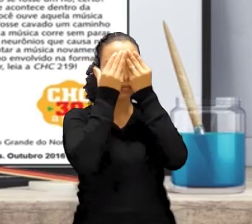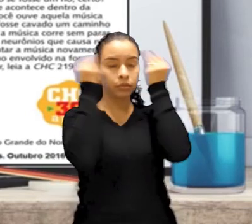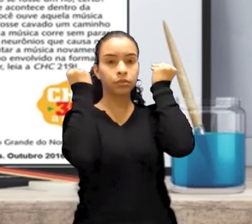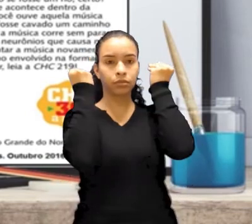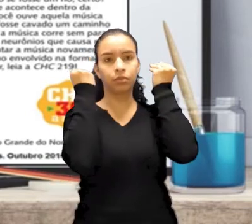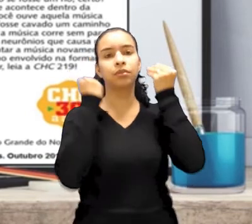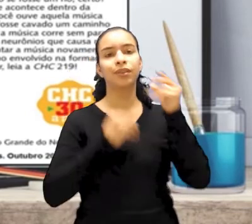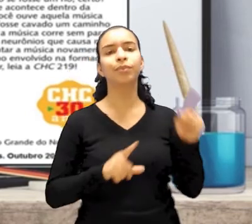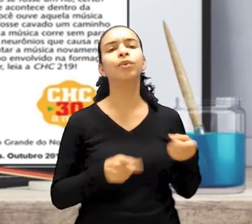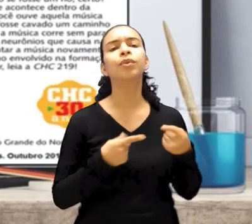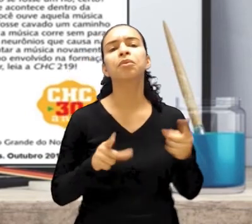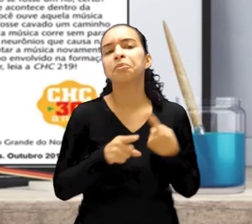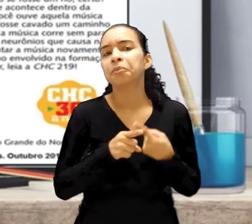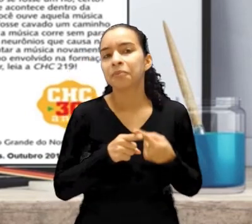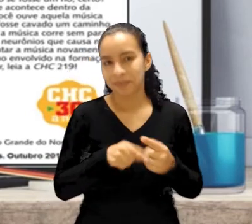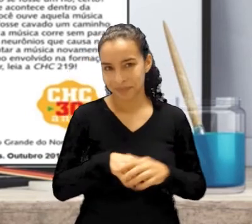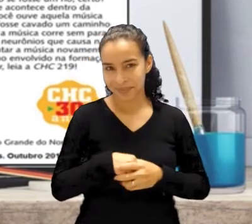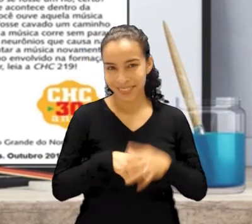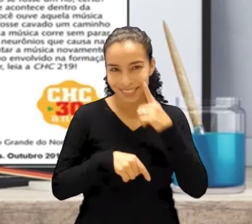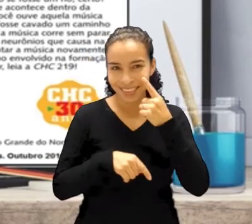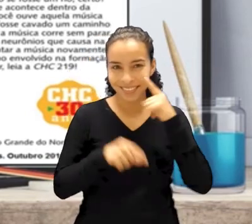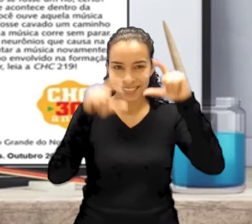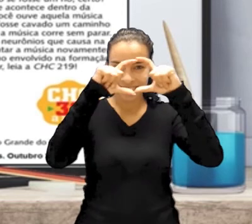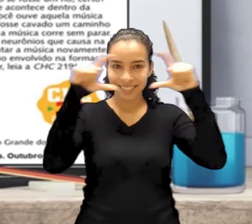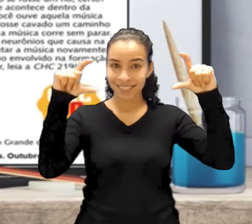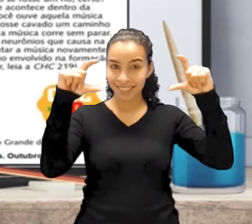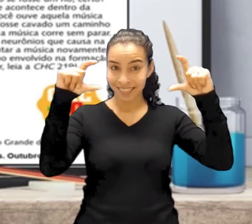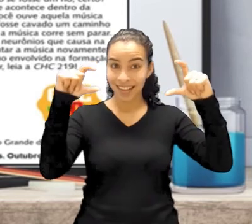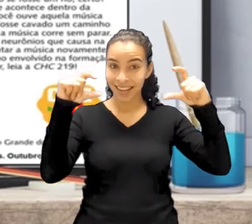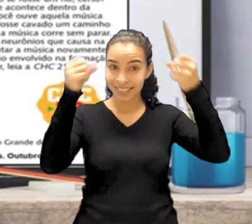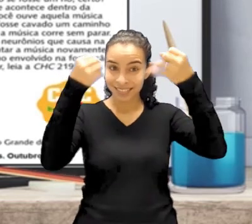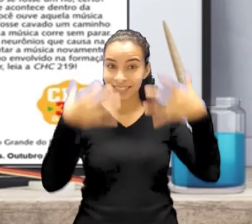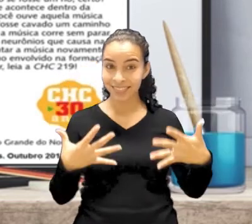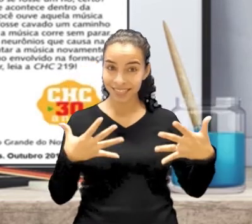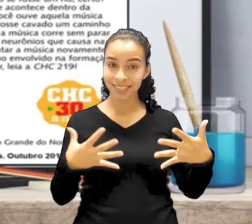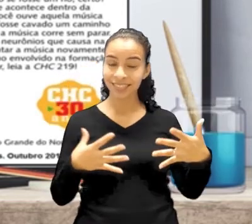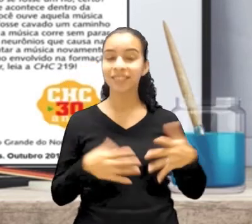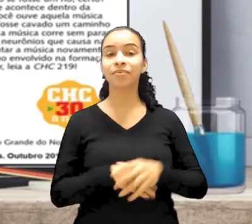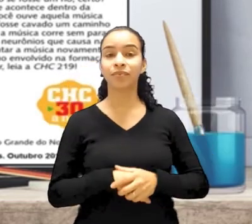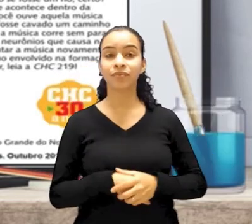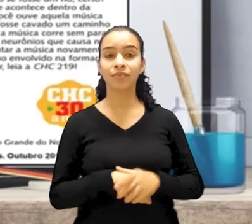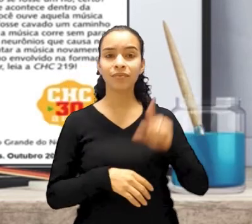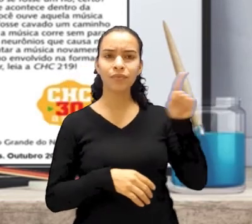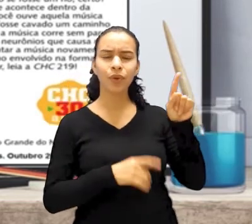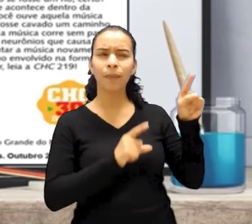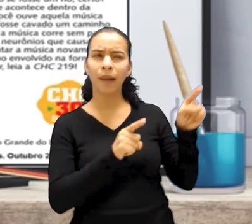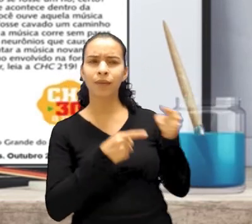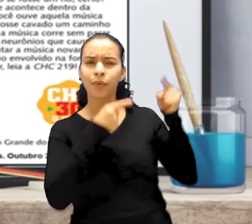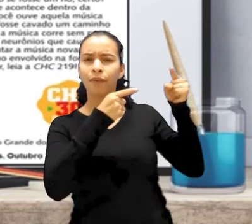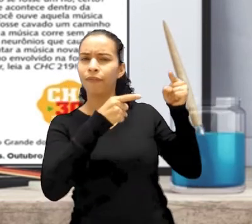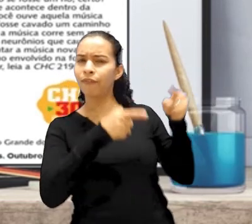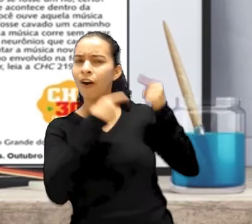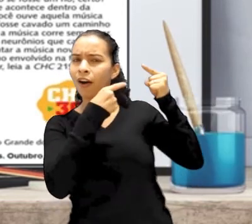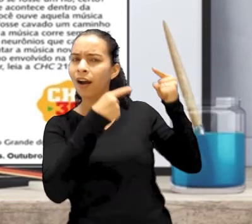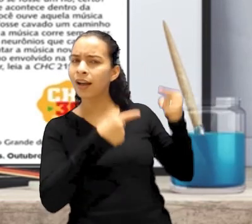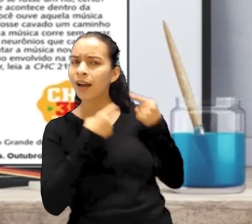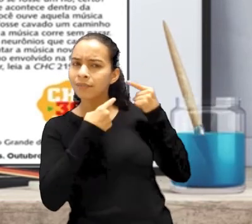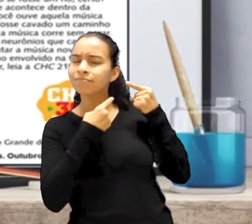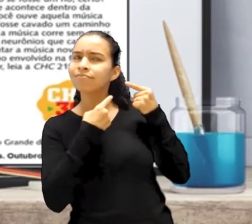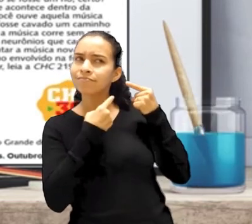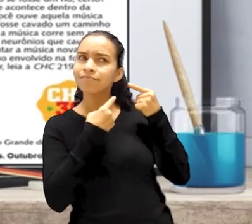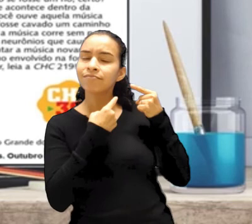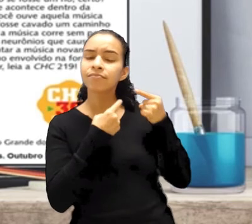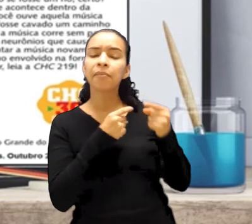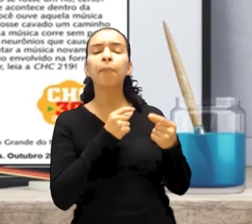dela? Então, vocês viram aqui que o autor, né, o Siddhartha, ele apresenta vários questionamentos. E